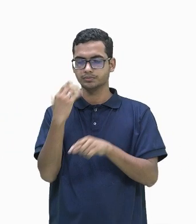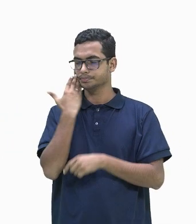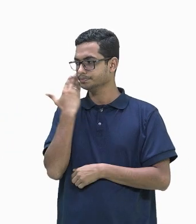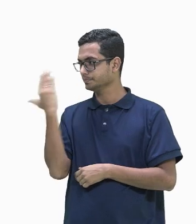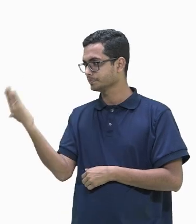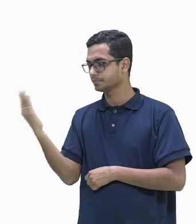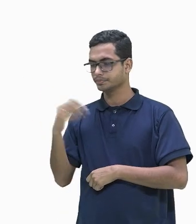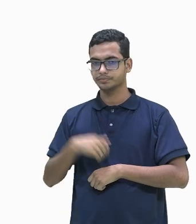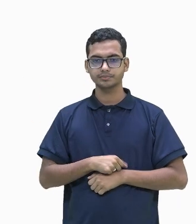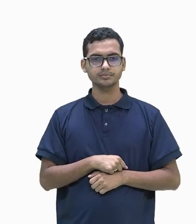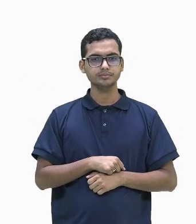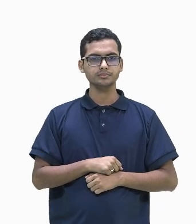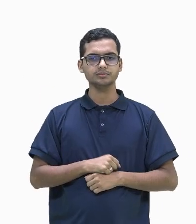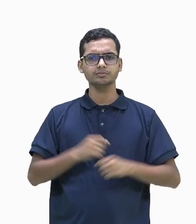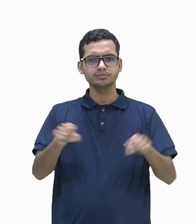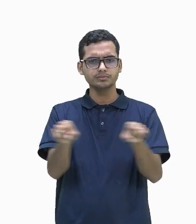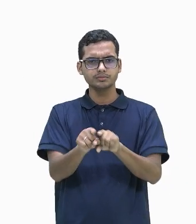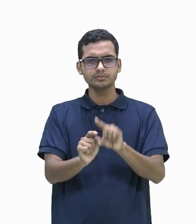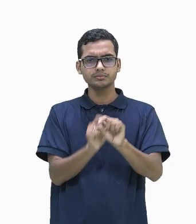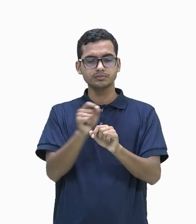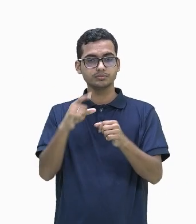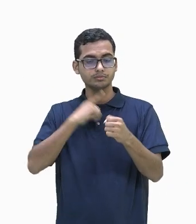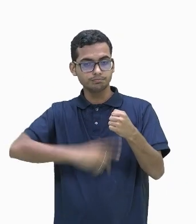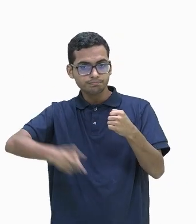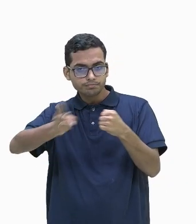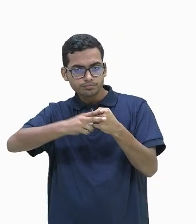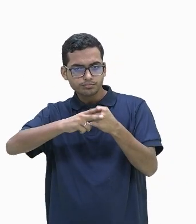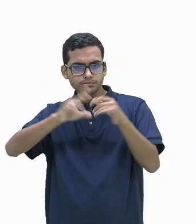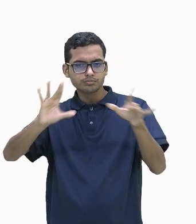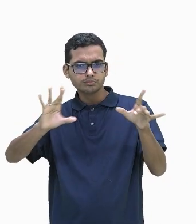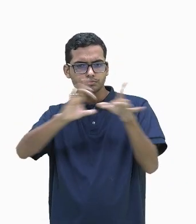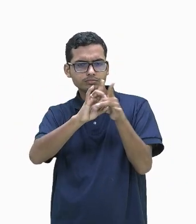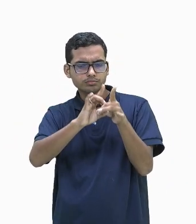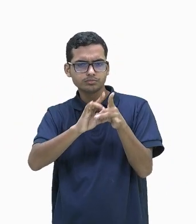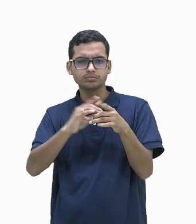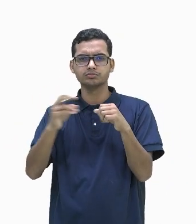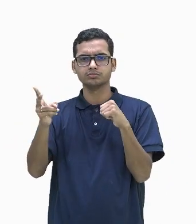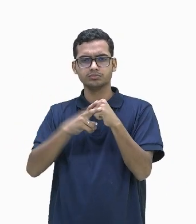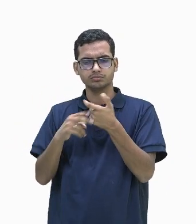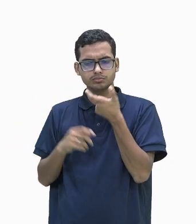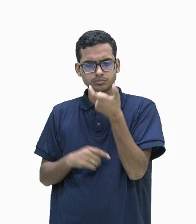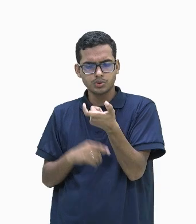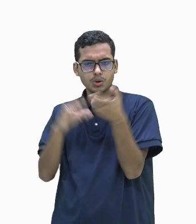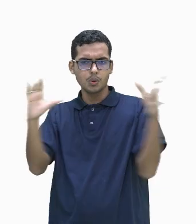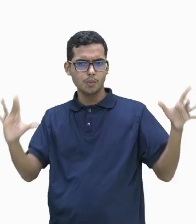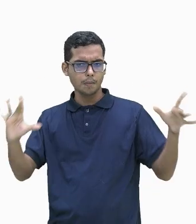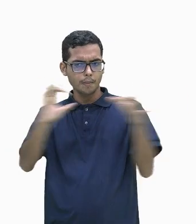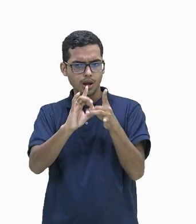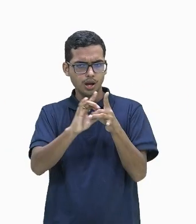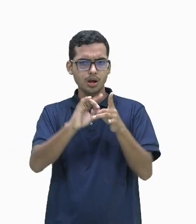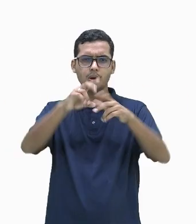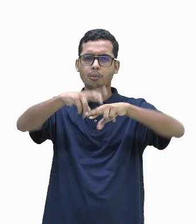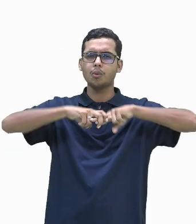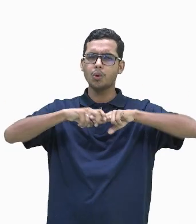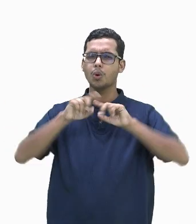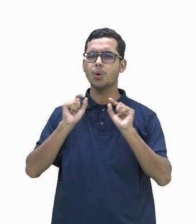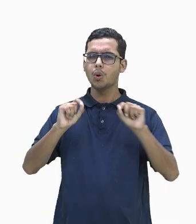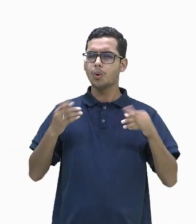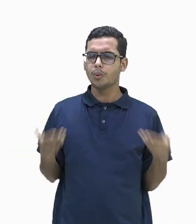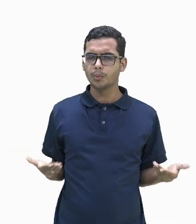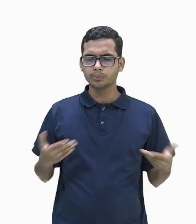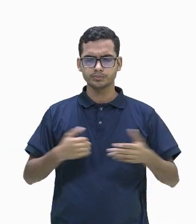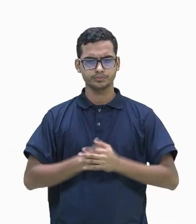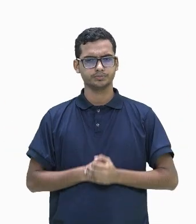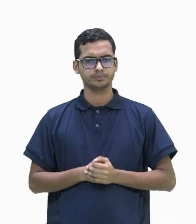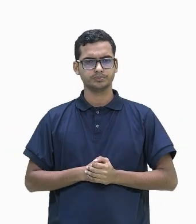é assim que ele também é chamado de verbo de ligação. Por que ele é chamado de verbo de ligação? Porque a principal razão de